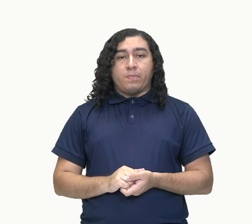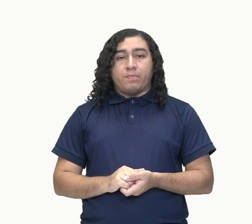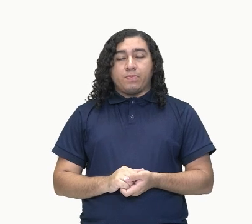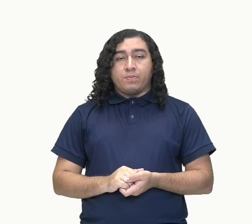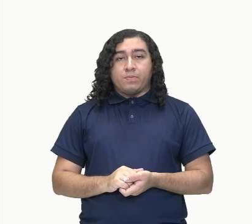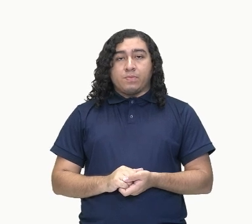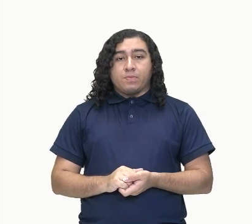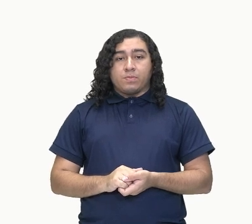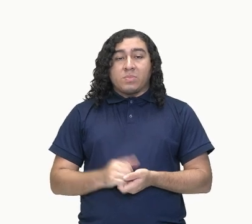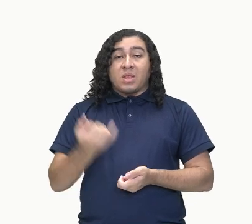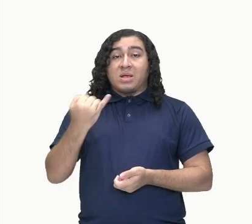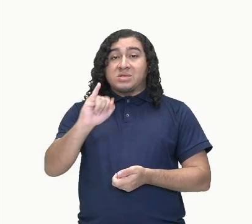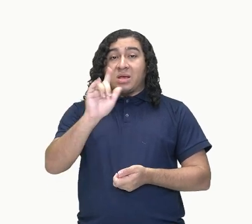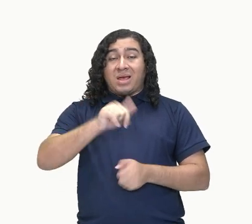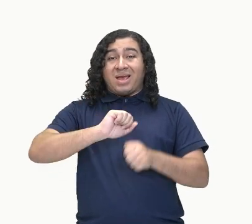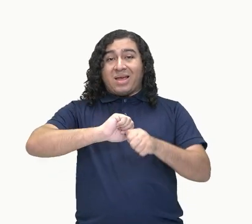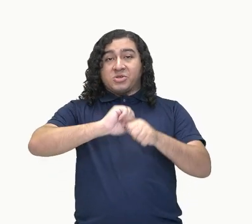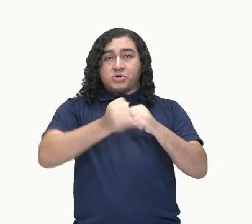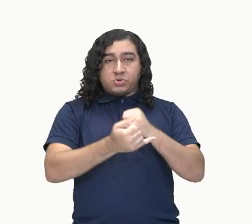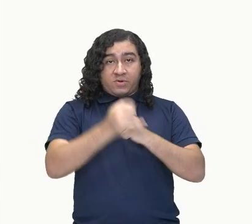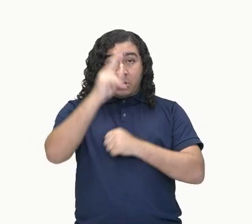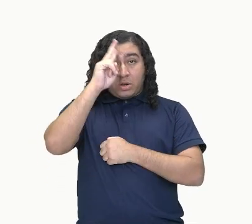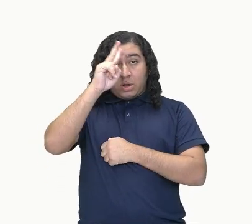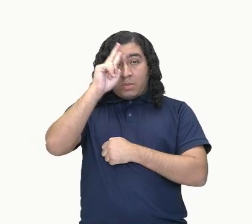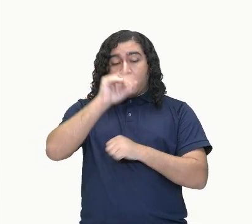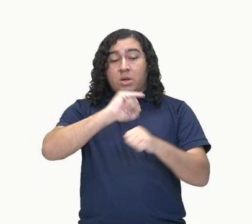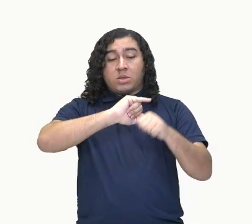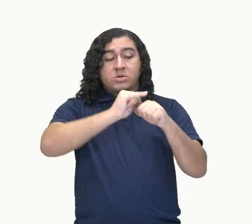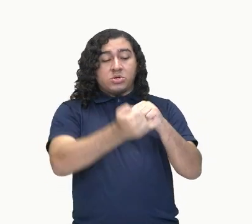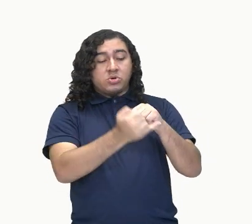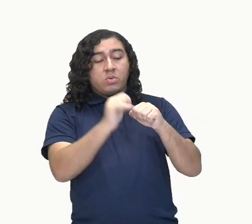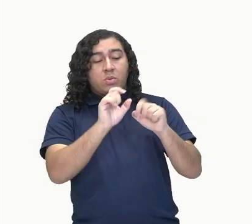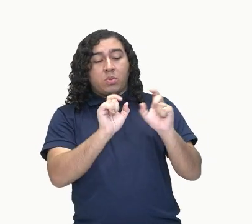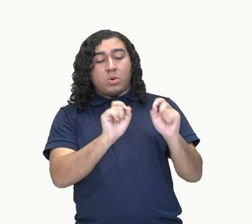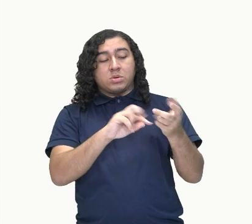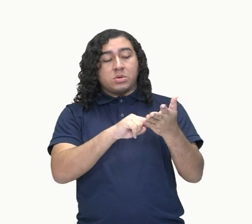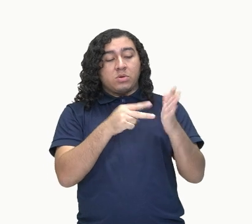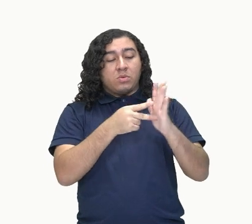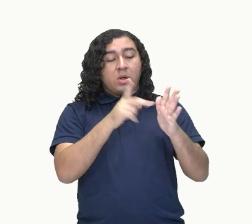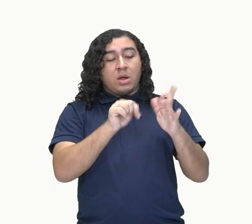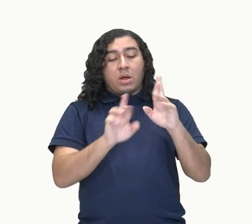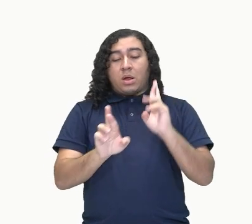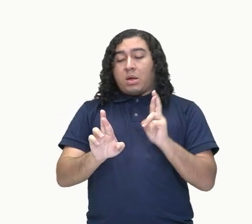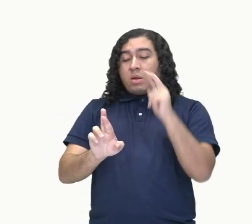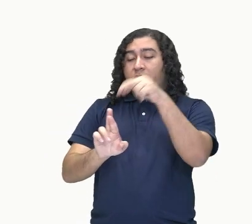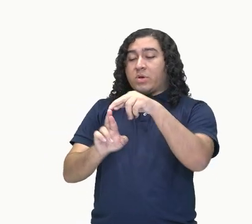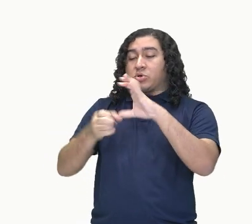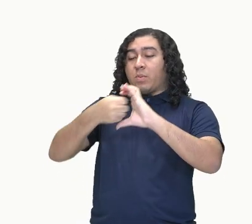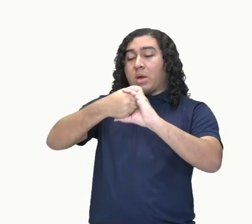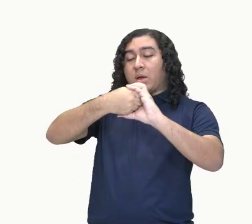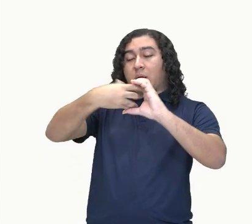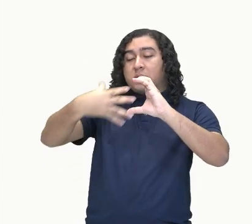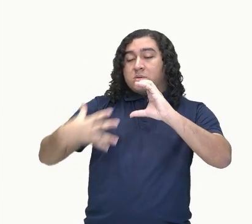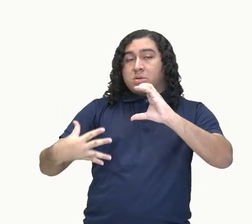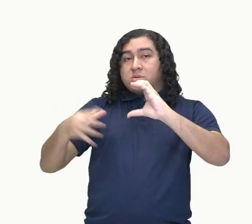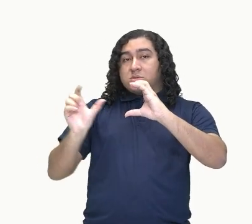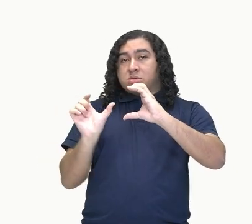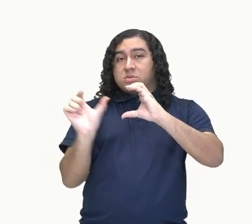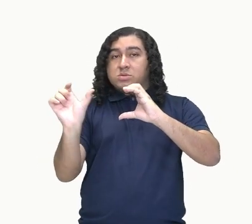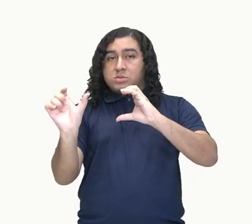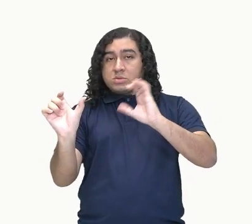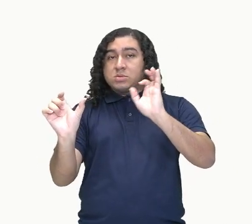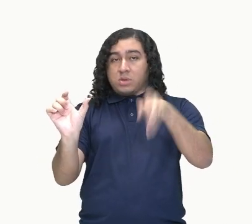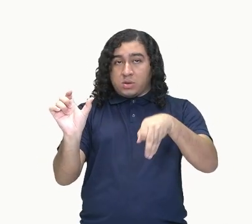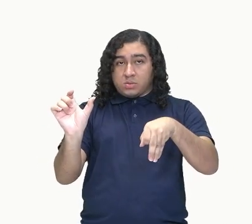de adjetivos, lembra disso. Adjetivos fala de uma característica, ok?